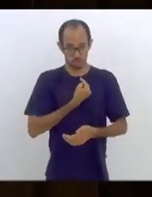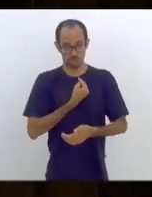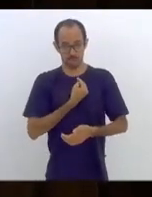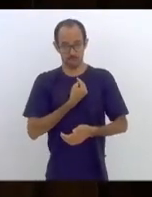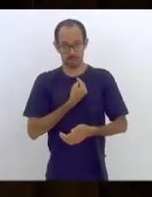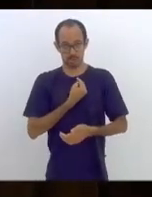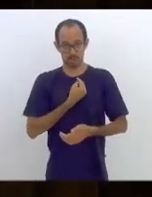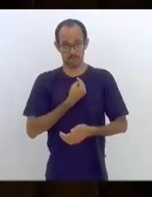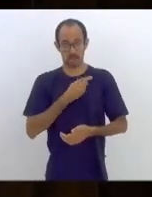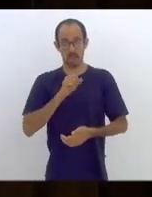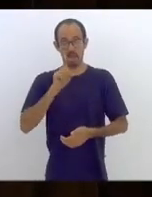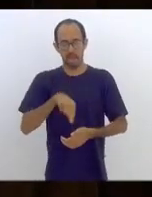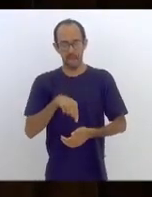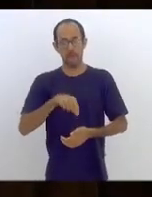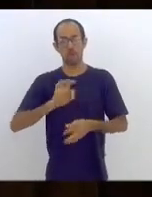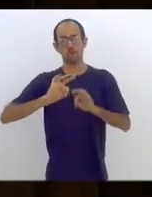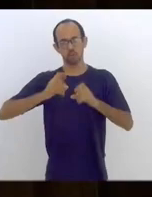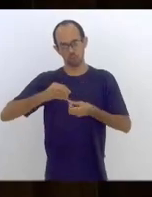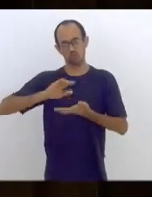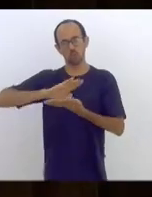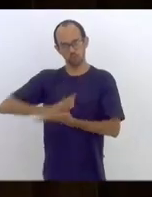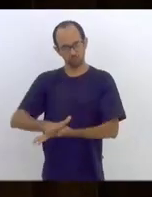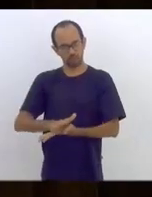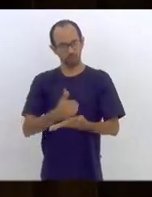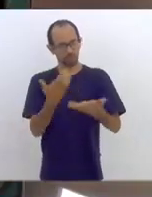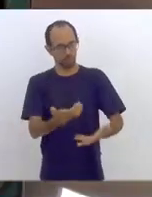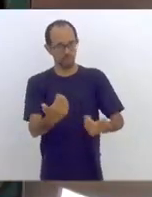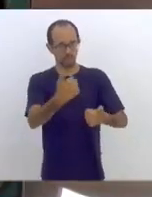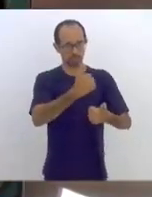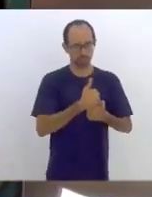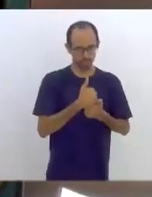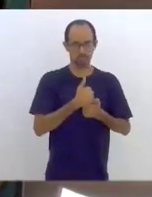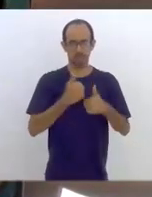aquilo que todo racista queria ser. Viva nós!